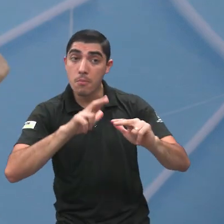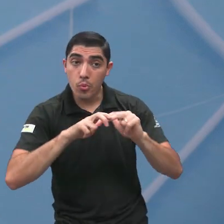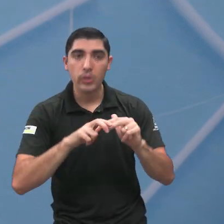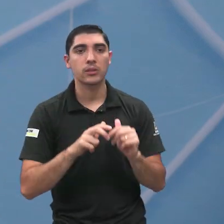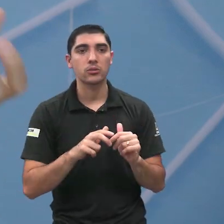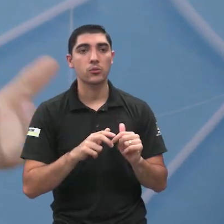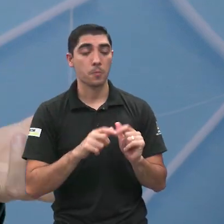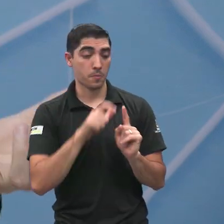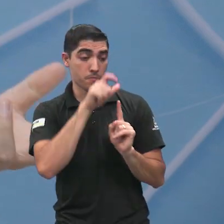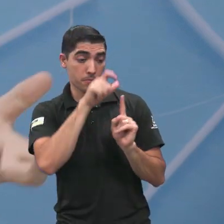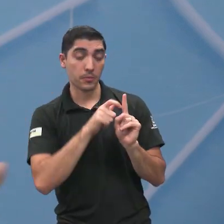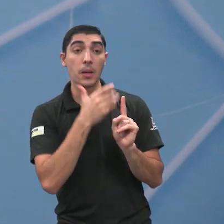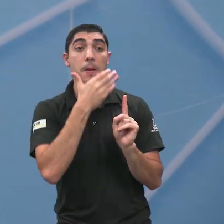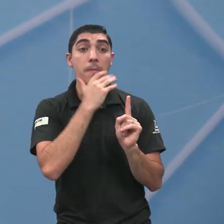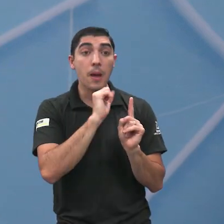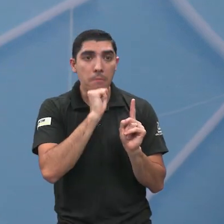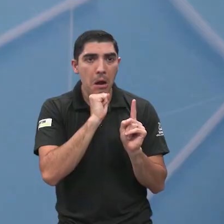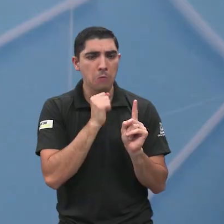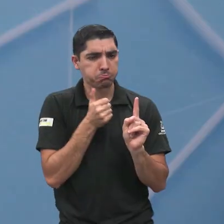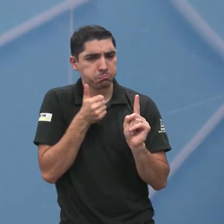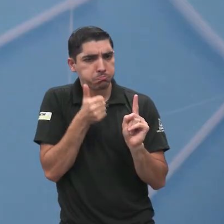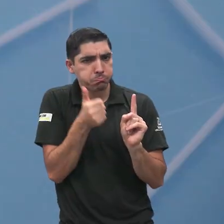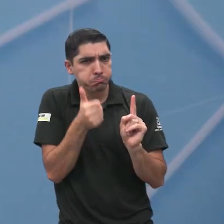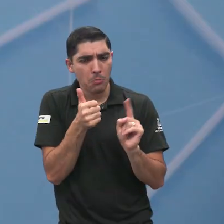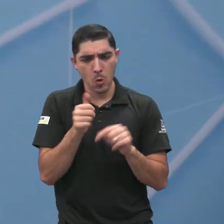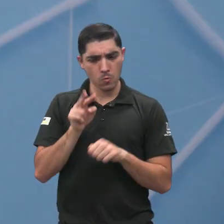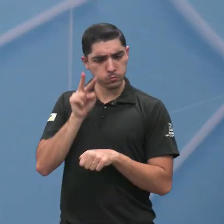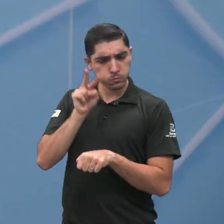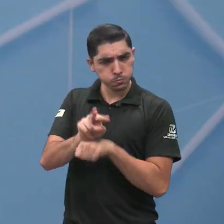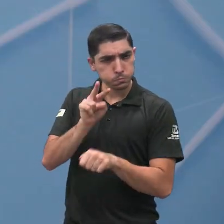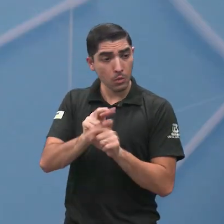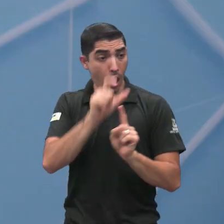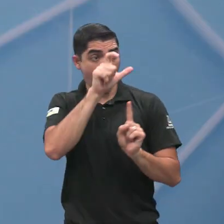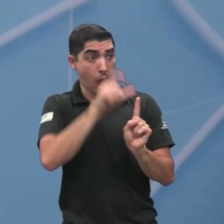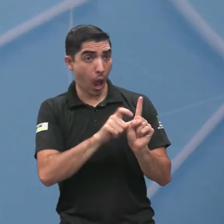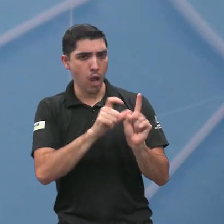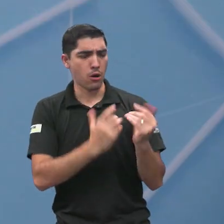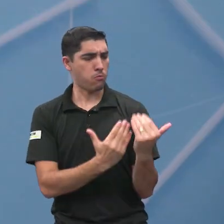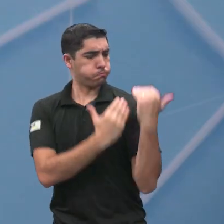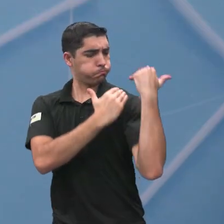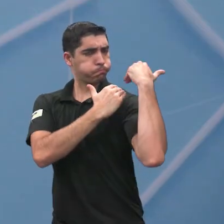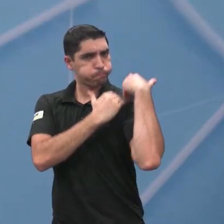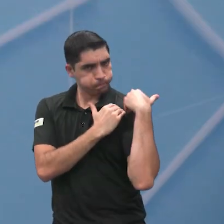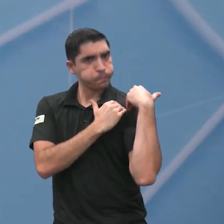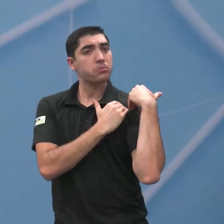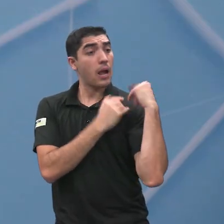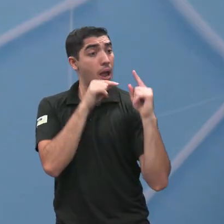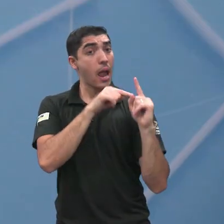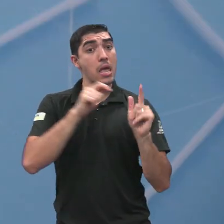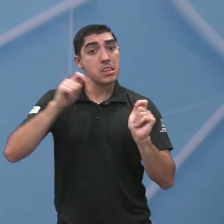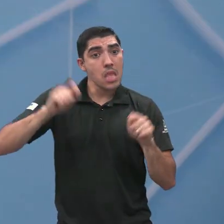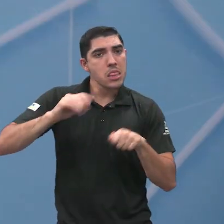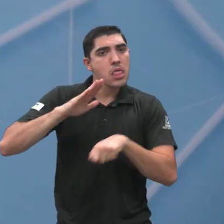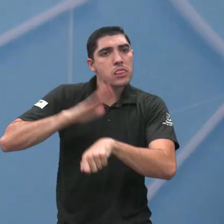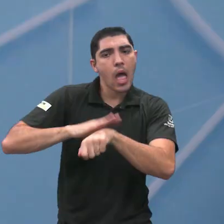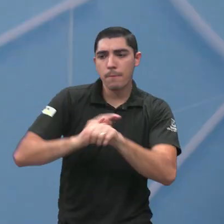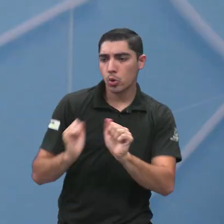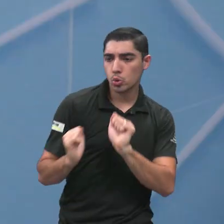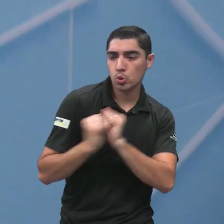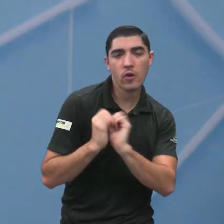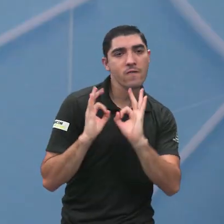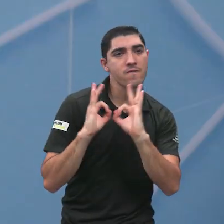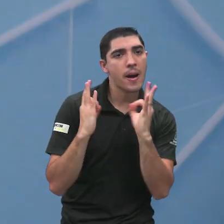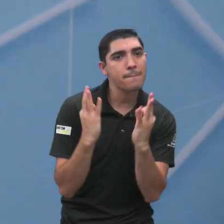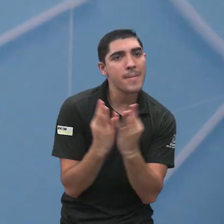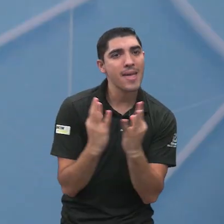pai tem acesso a essa paternidade responsável, com mais tempo para estar com a família, ele